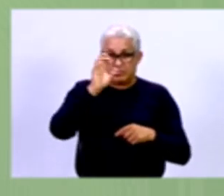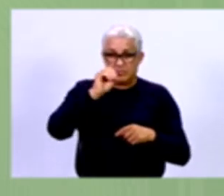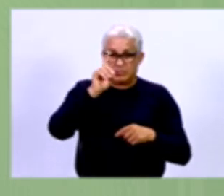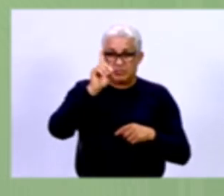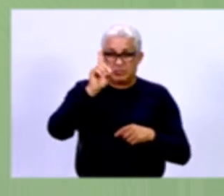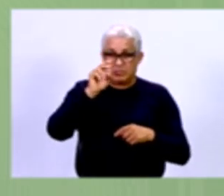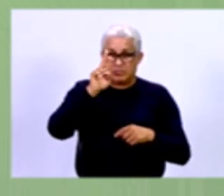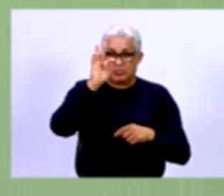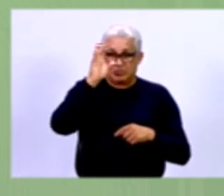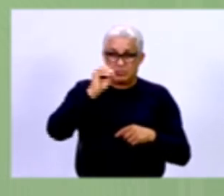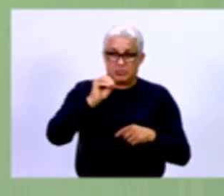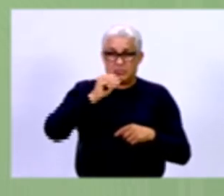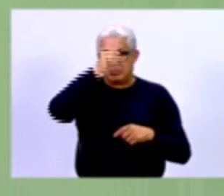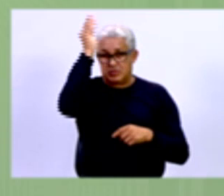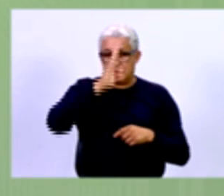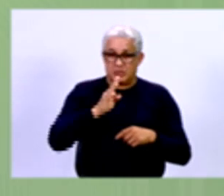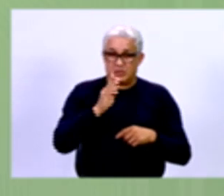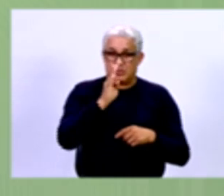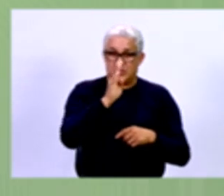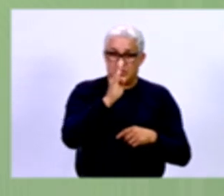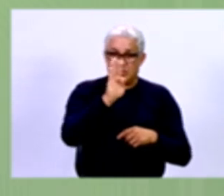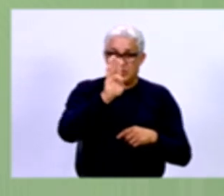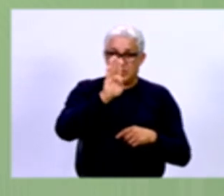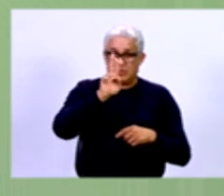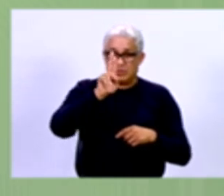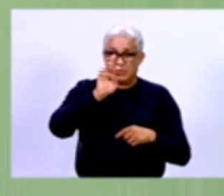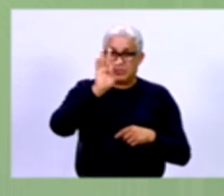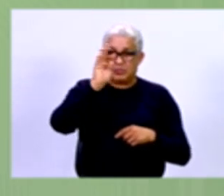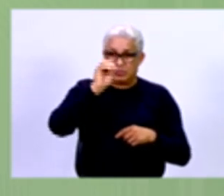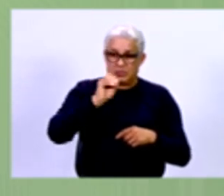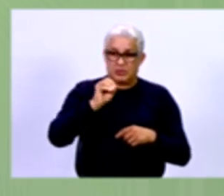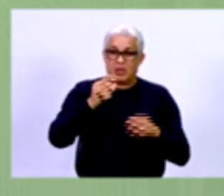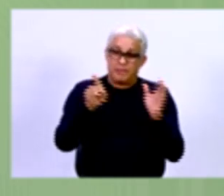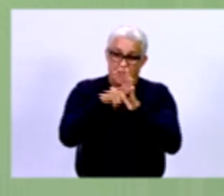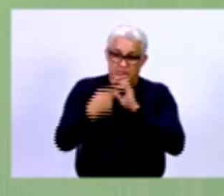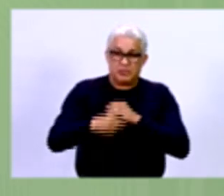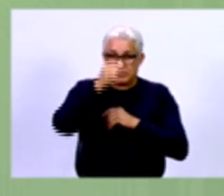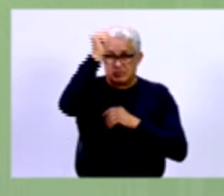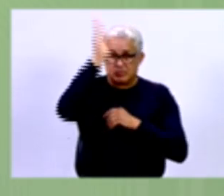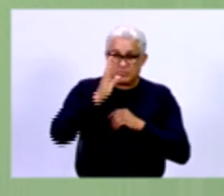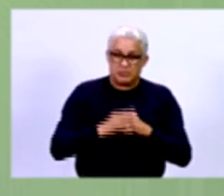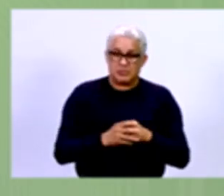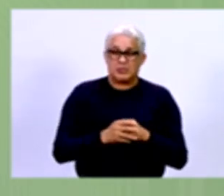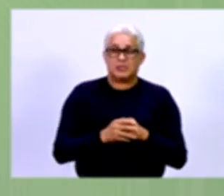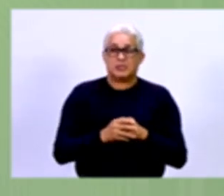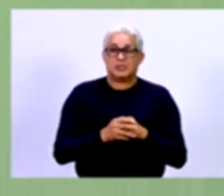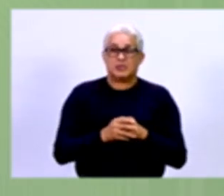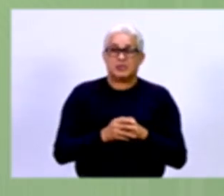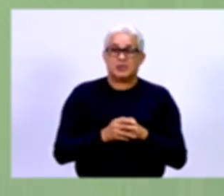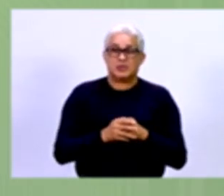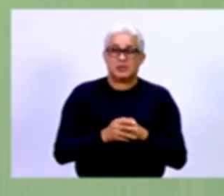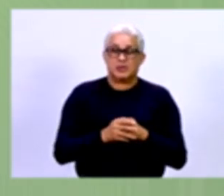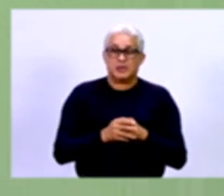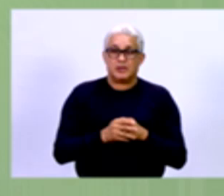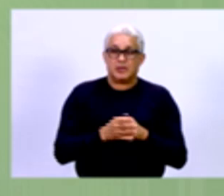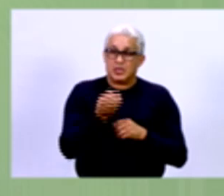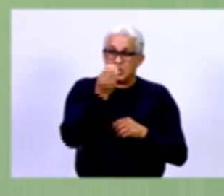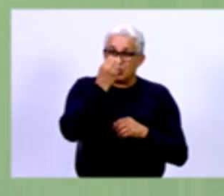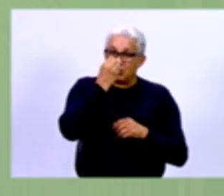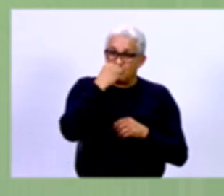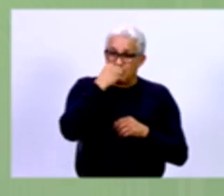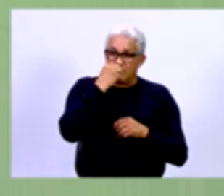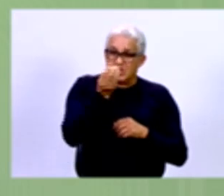só a nossas fronteiras, ele está ligado aos nossos nacionais. Então ele vai descontar a remessa de lucros, a